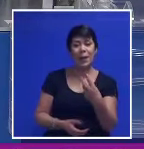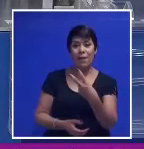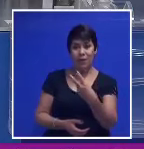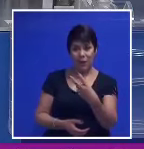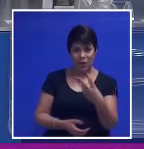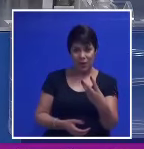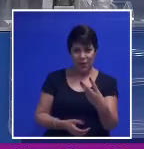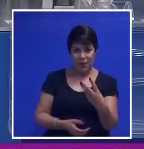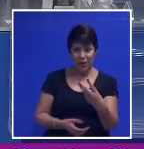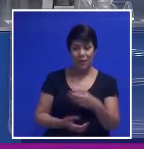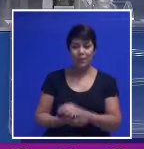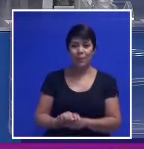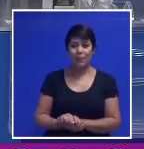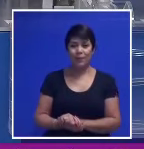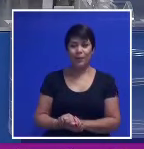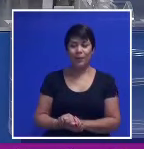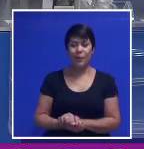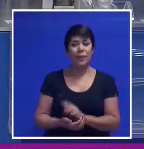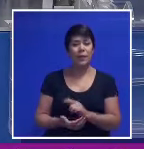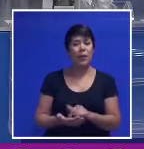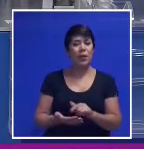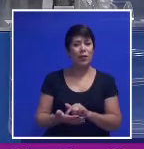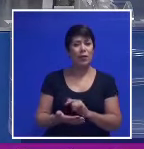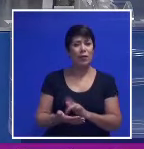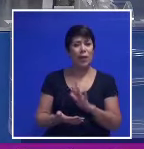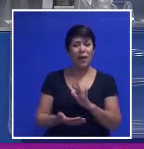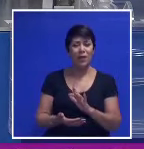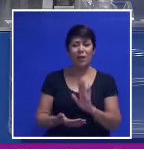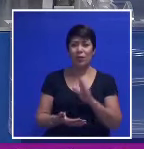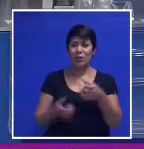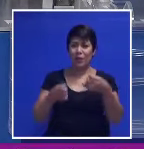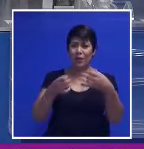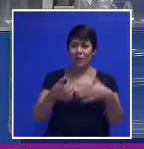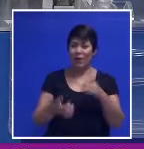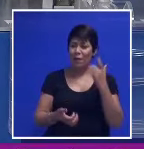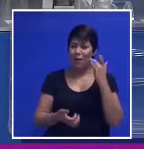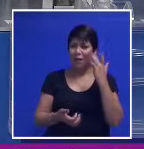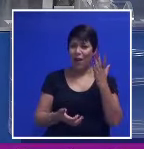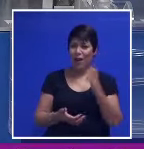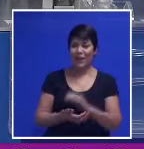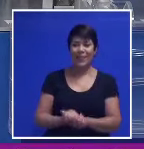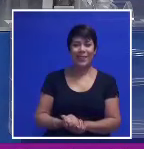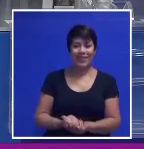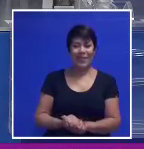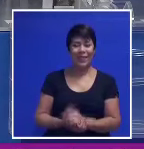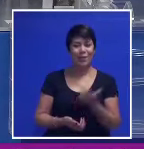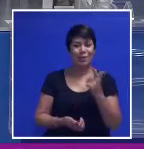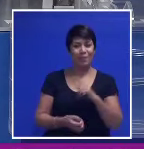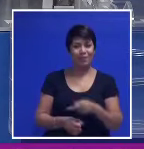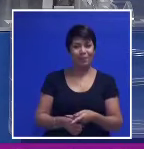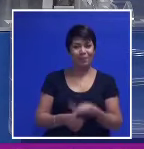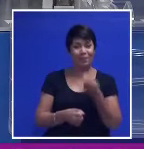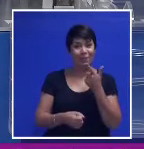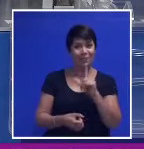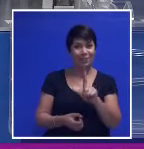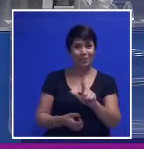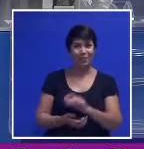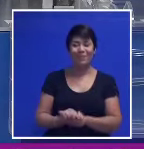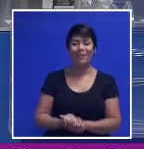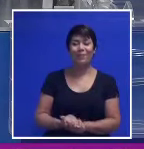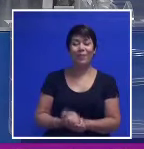Bola 23. Loto Fácil, como o próprio nome diz, é fácil de apostar e principalmente de